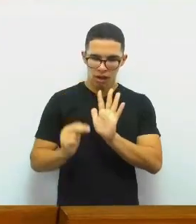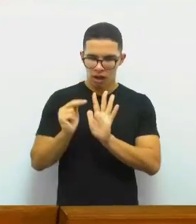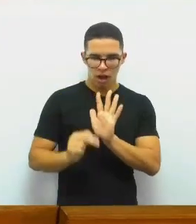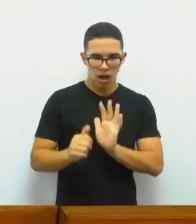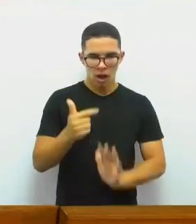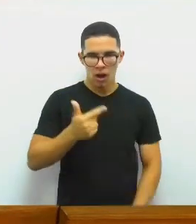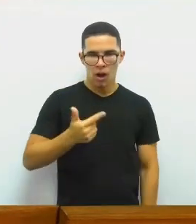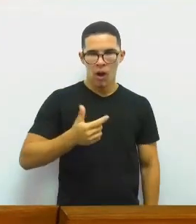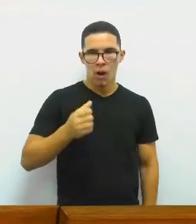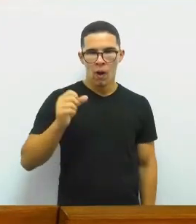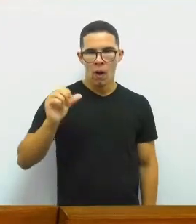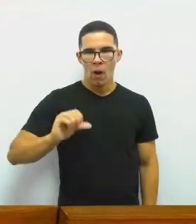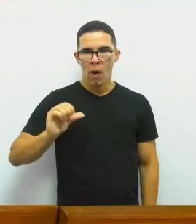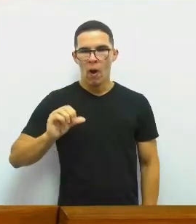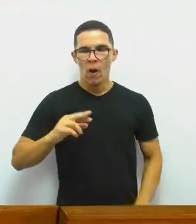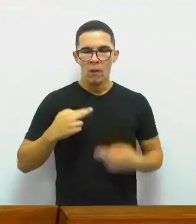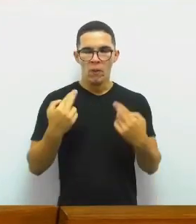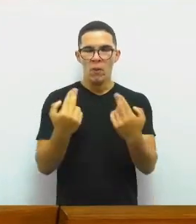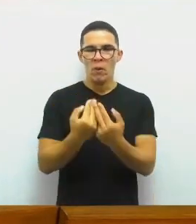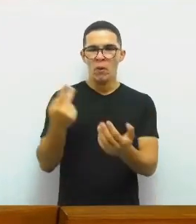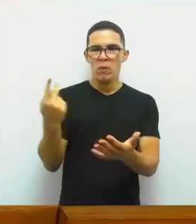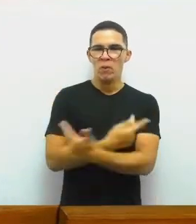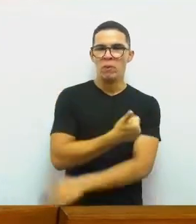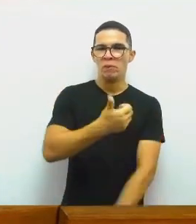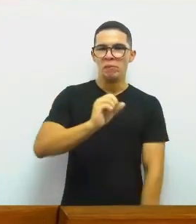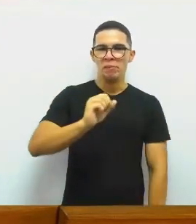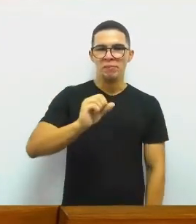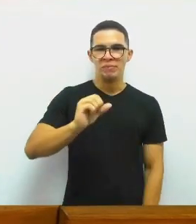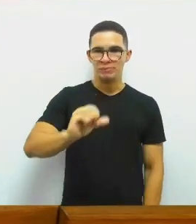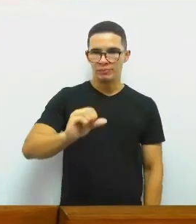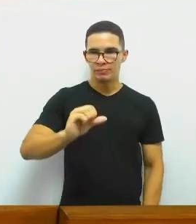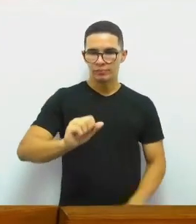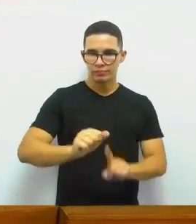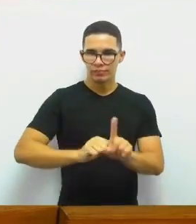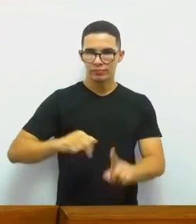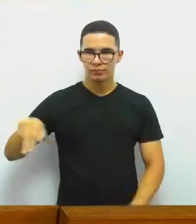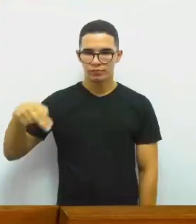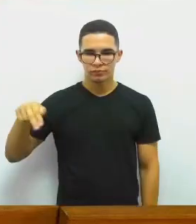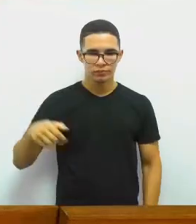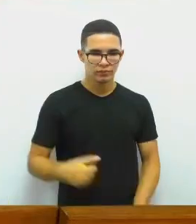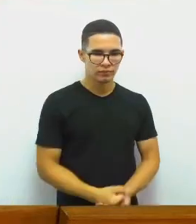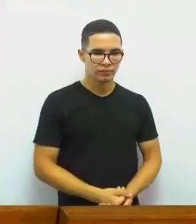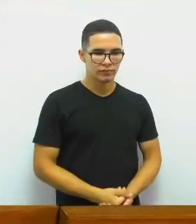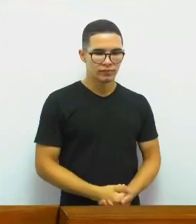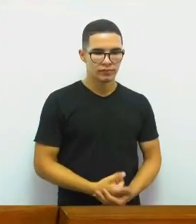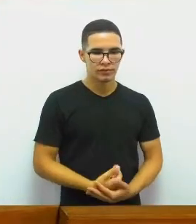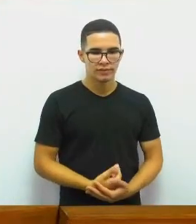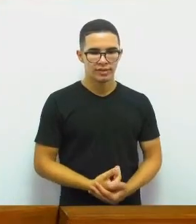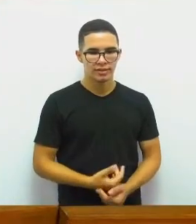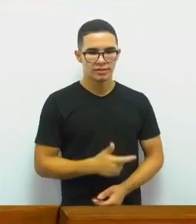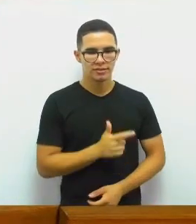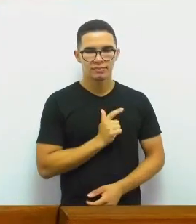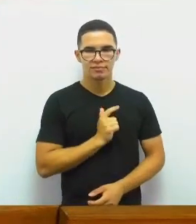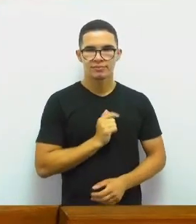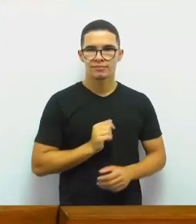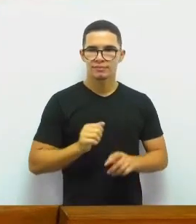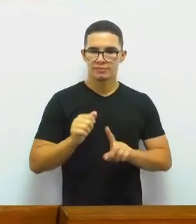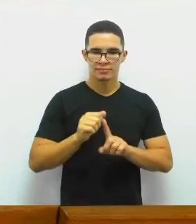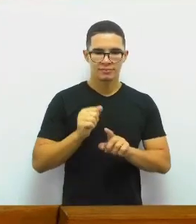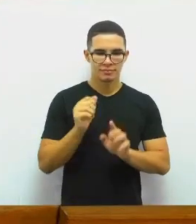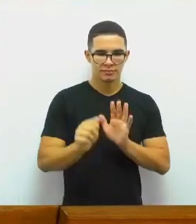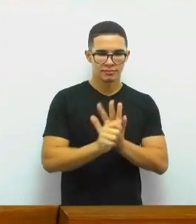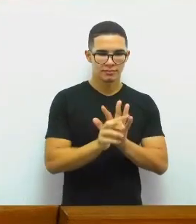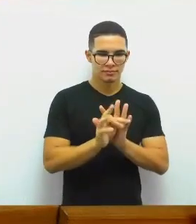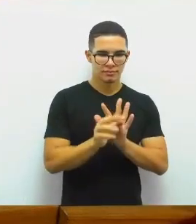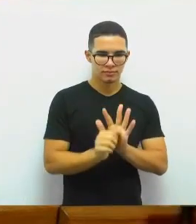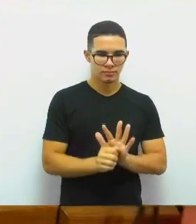sessão ordinária realizada em 19 de novembro do corrente ano. Ata da 29ª sessão ordinária do segundo